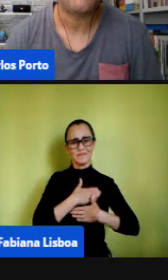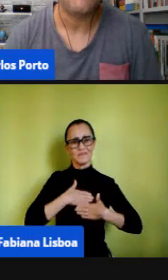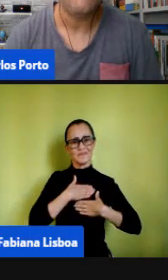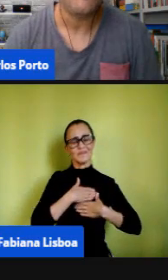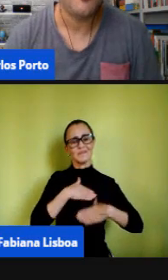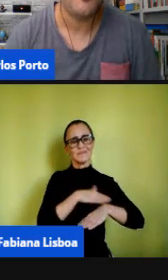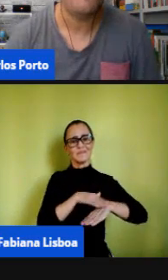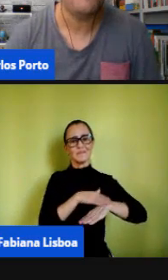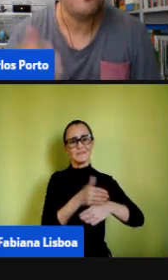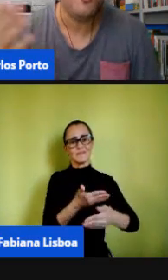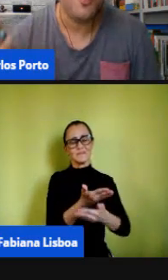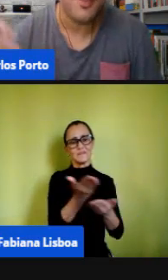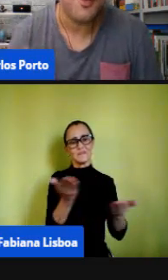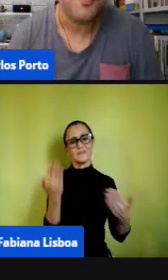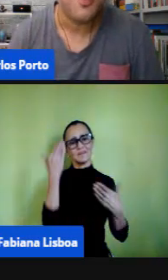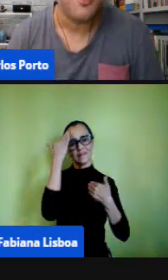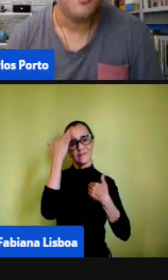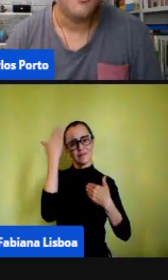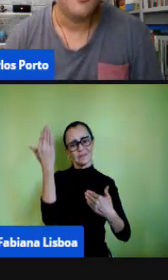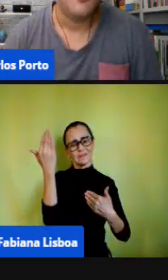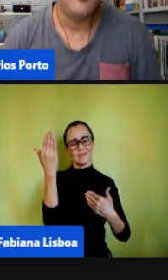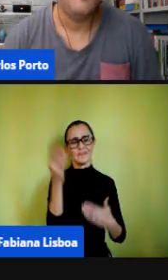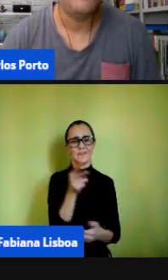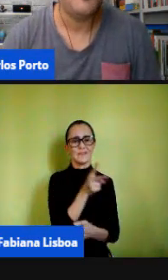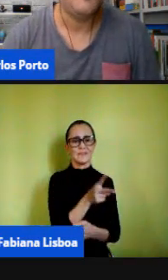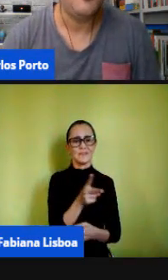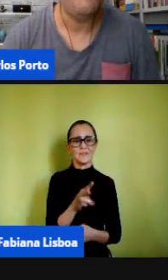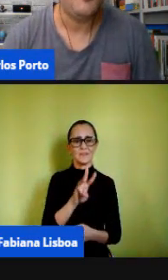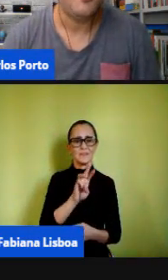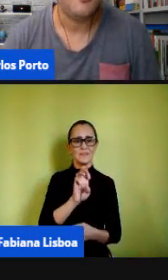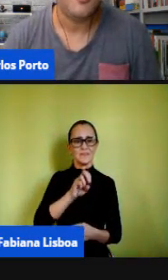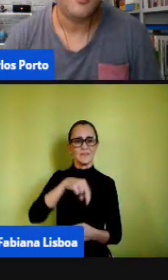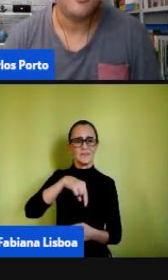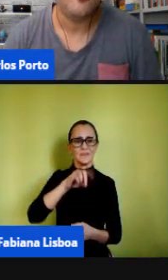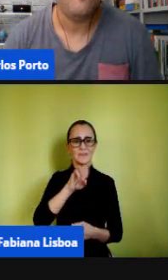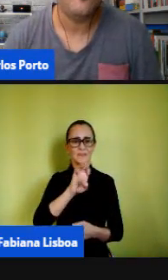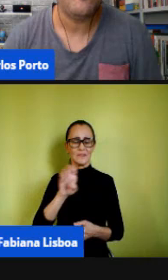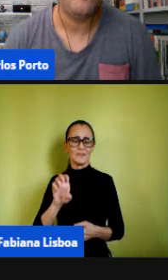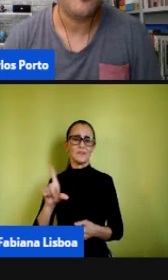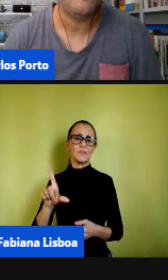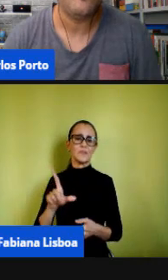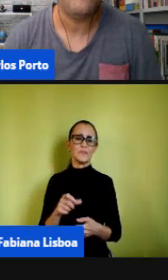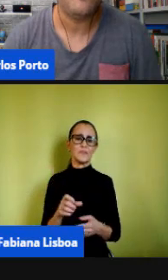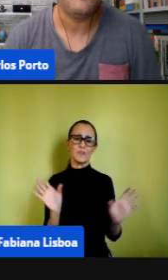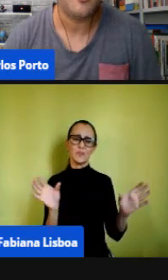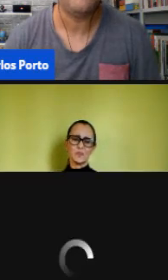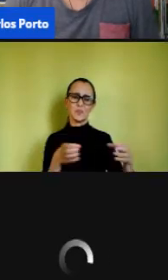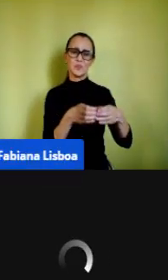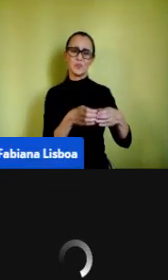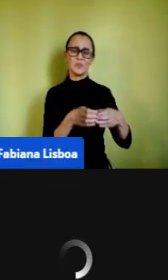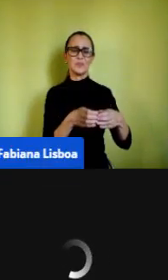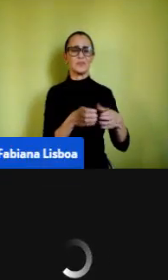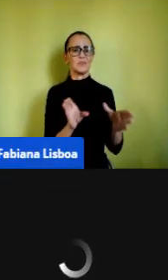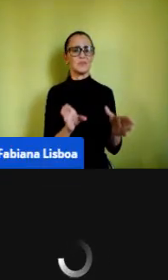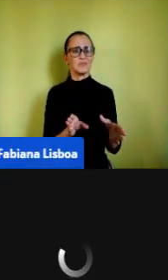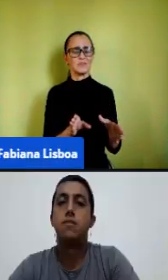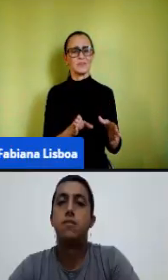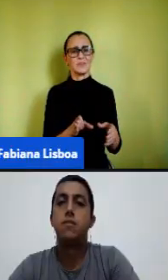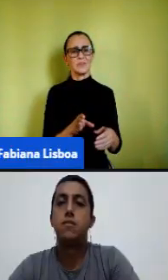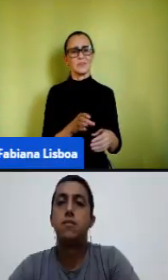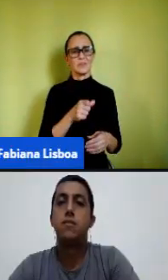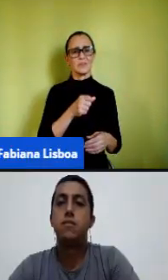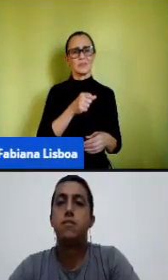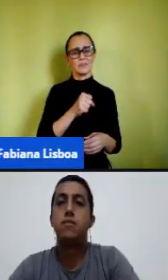obrigado, professor Wendel, e toda a equipe da Divisão de Educação e Diversidade, assim como a